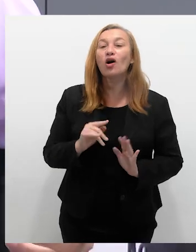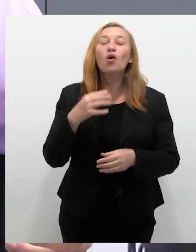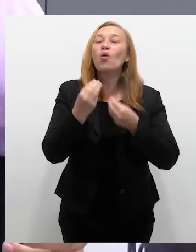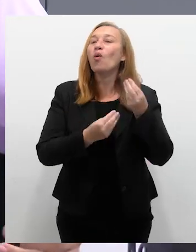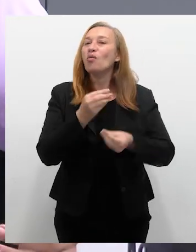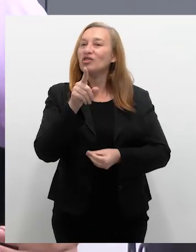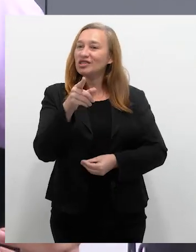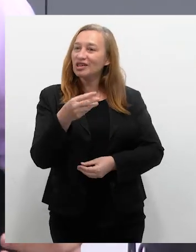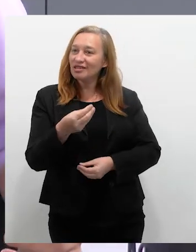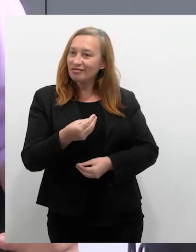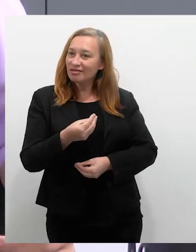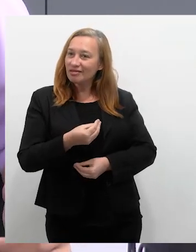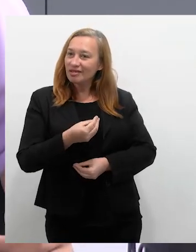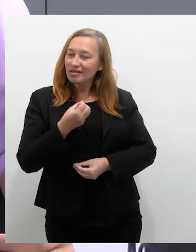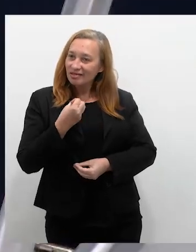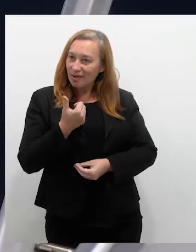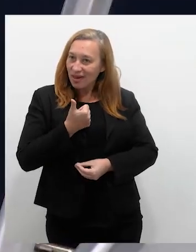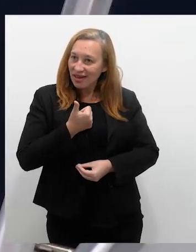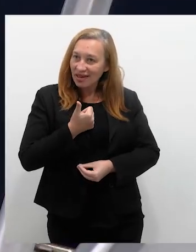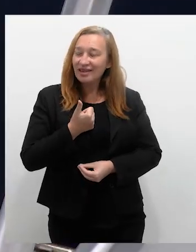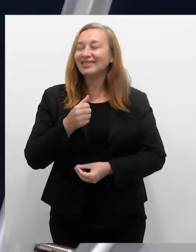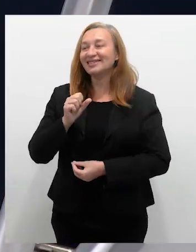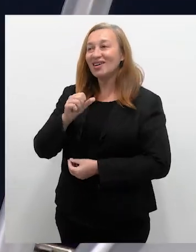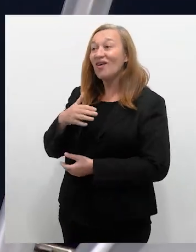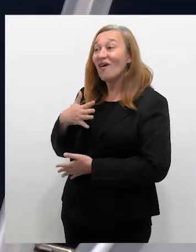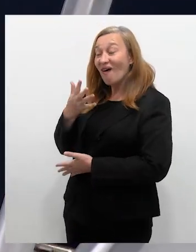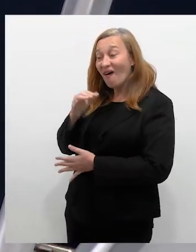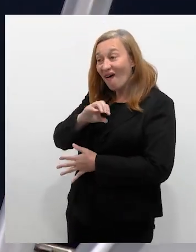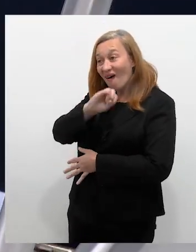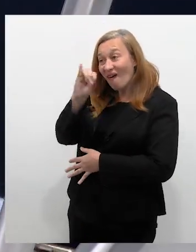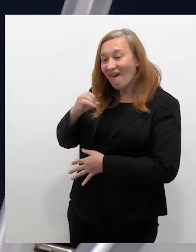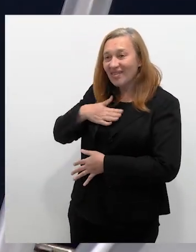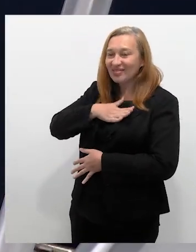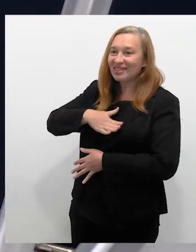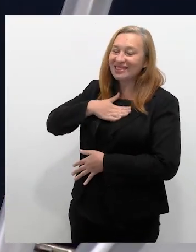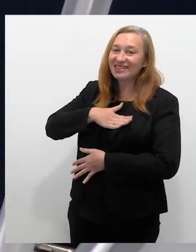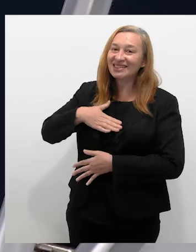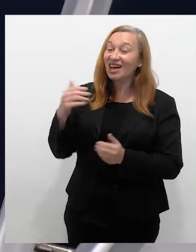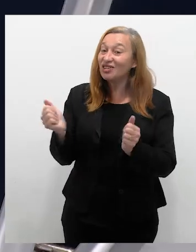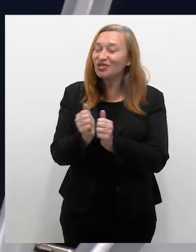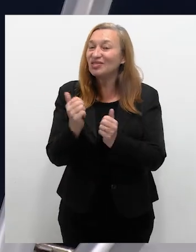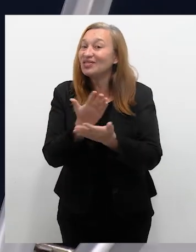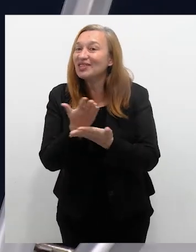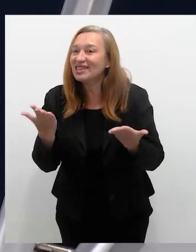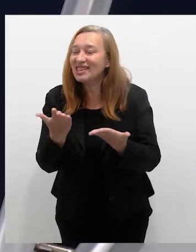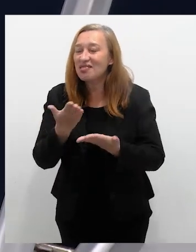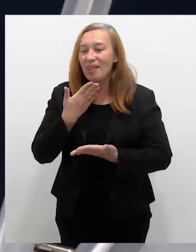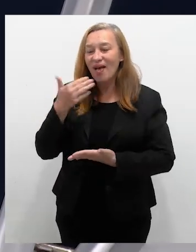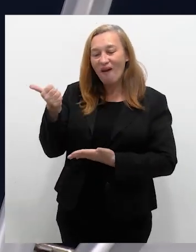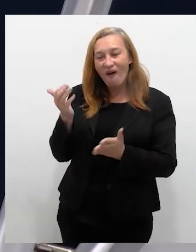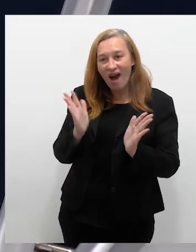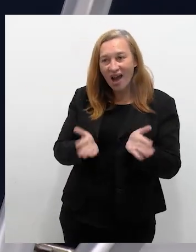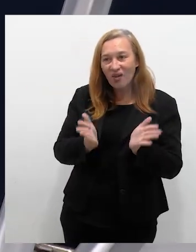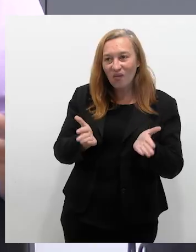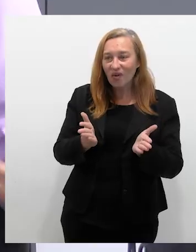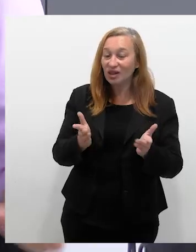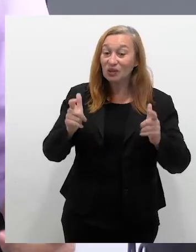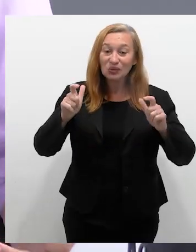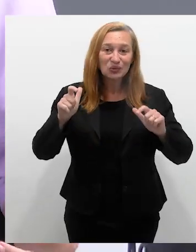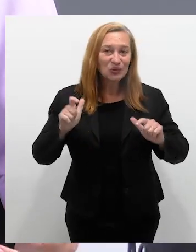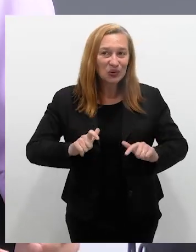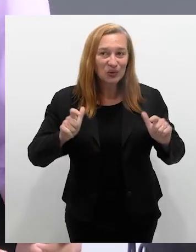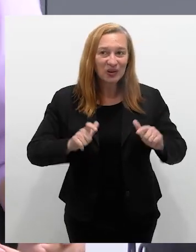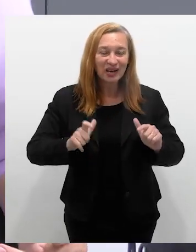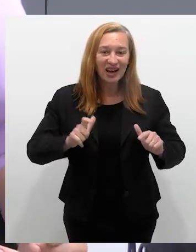que você tá, Simone? Tudo bem? Olá, que prazer estar aqui com você, com vocês. Melhor agora. Maravilha, num ambiente